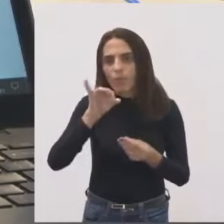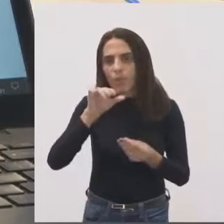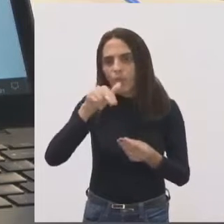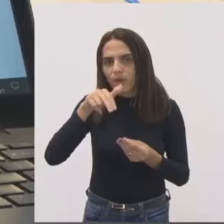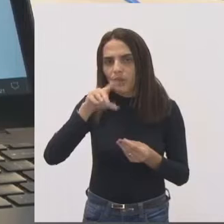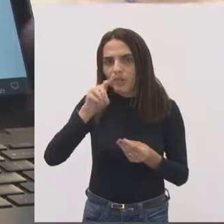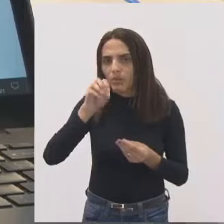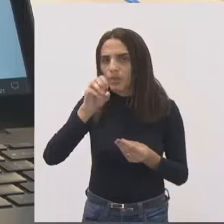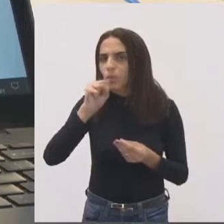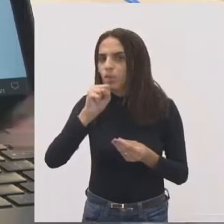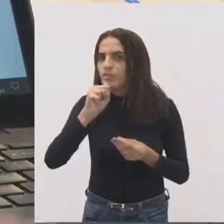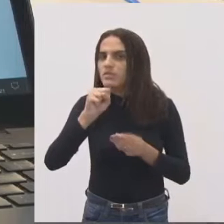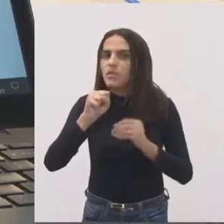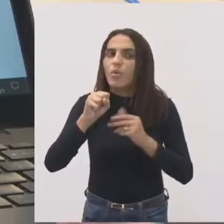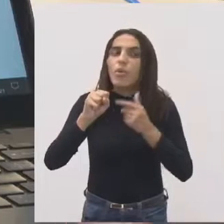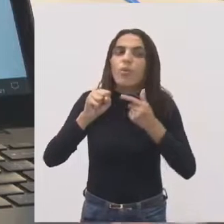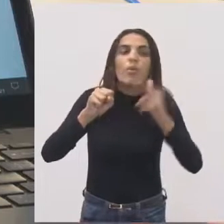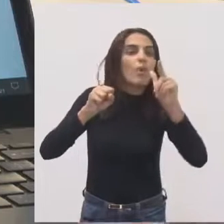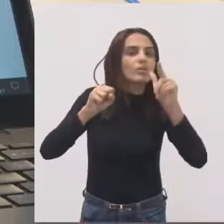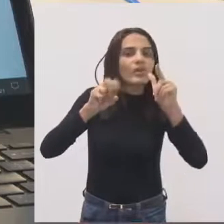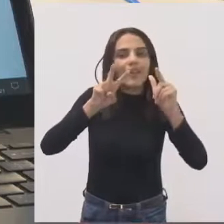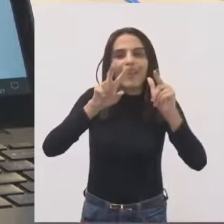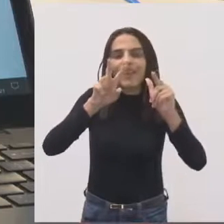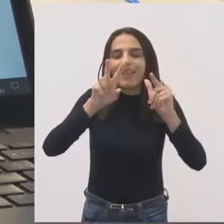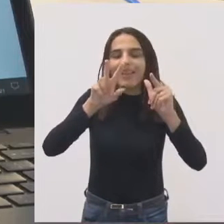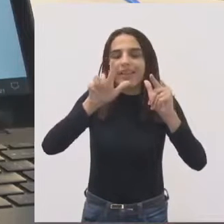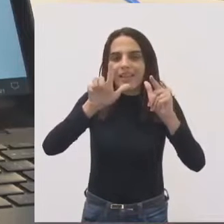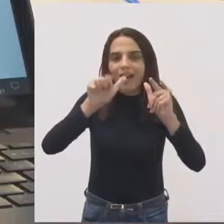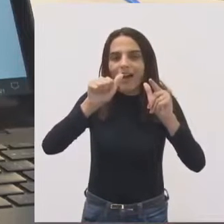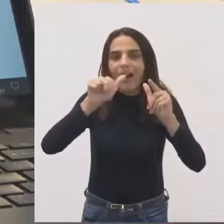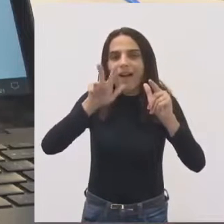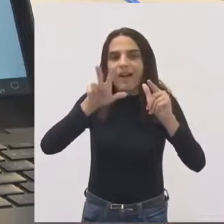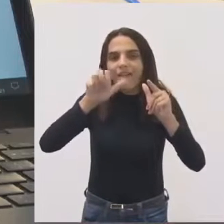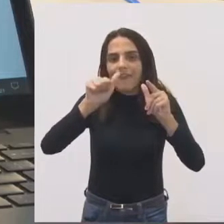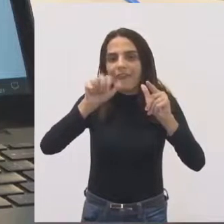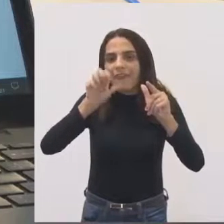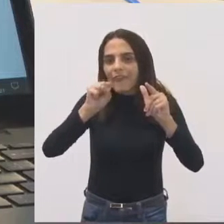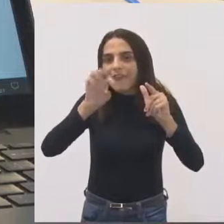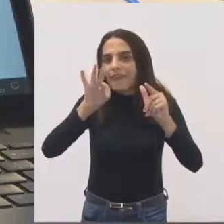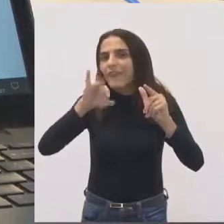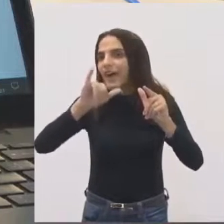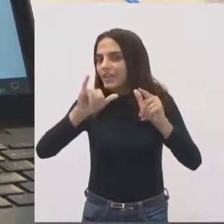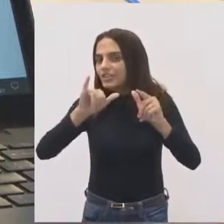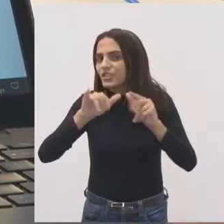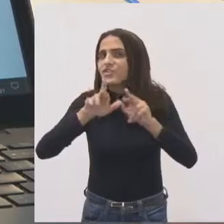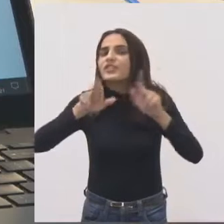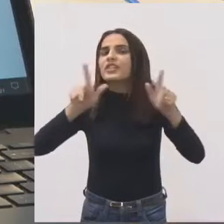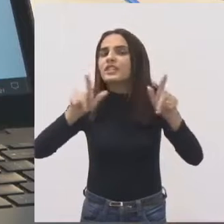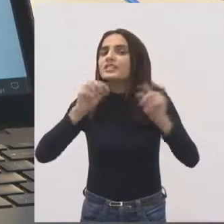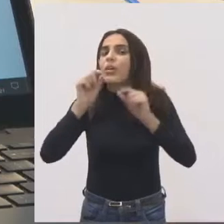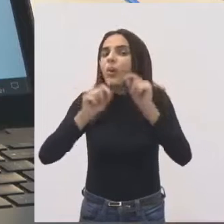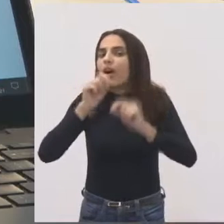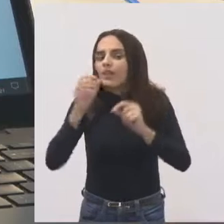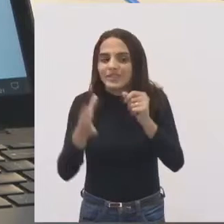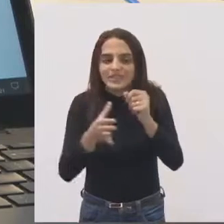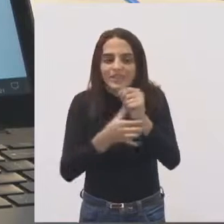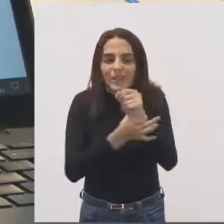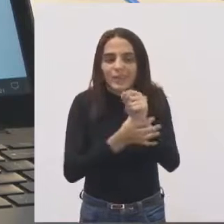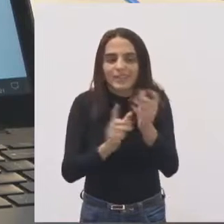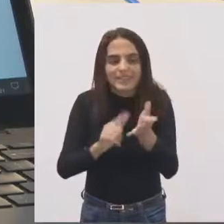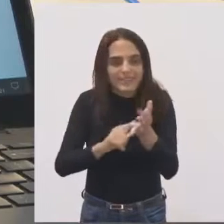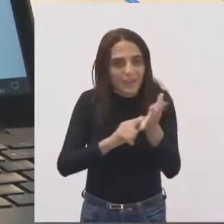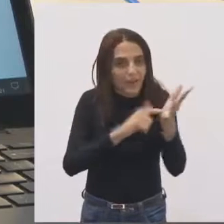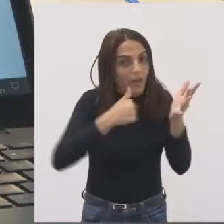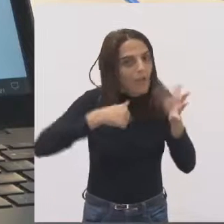que é vou fazer uma propaganda, do Avast, por exemplo. Eu não vou saber informar, porque eu não sou formado em segurança de tecnologia, tá